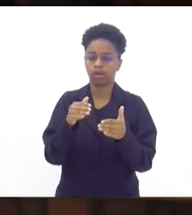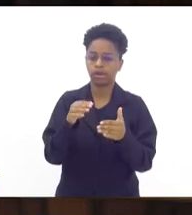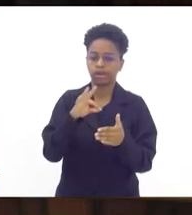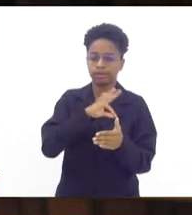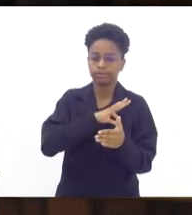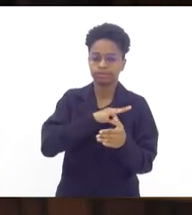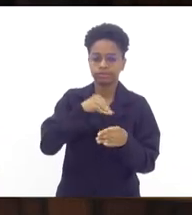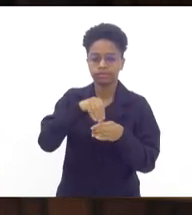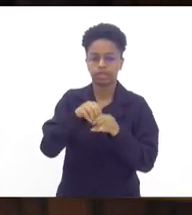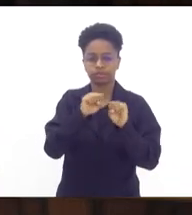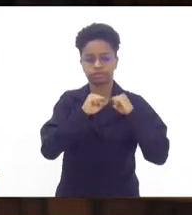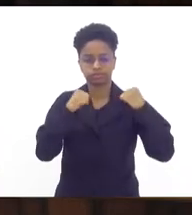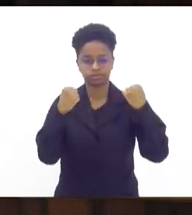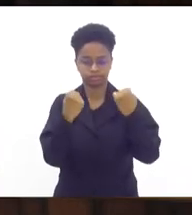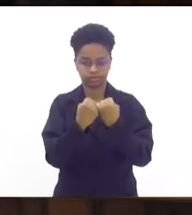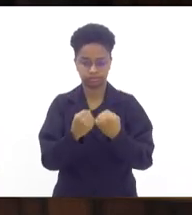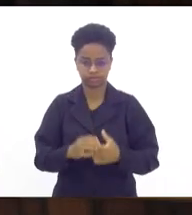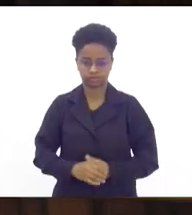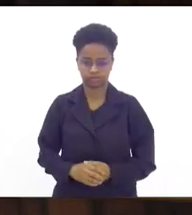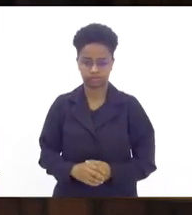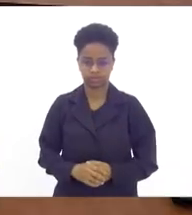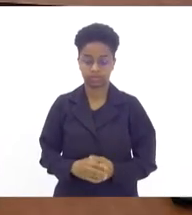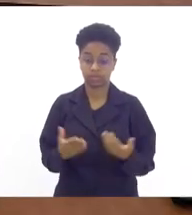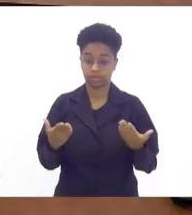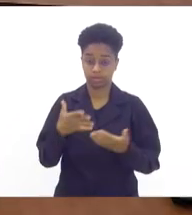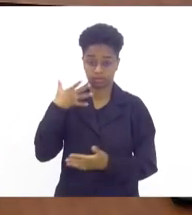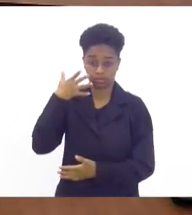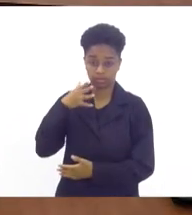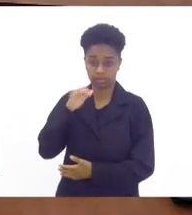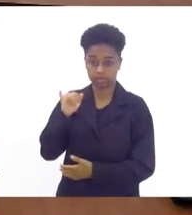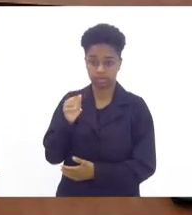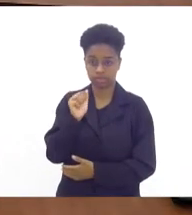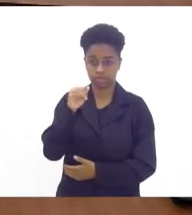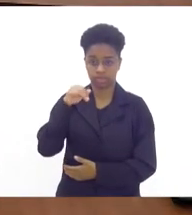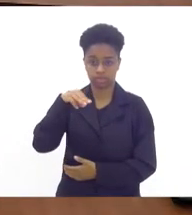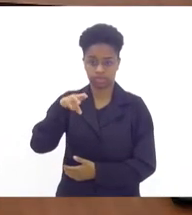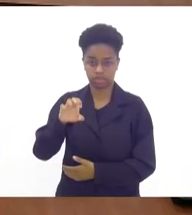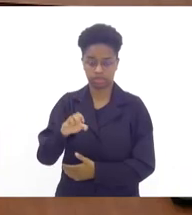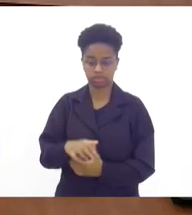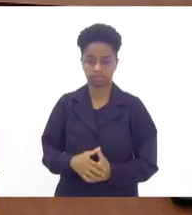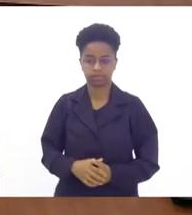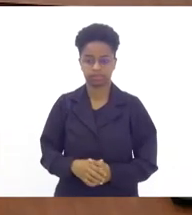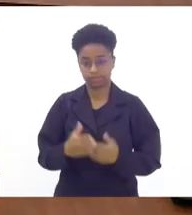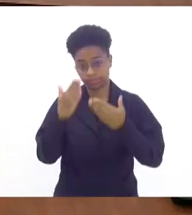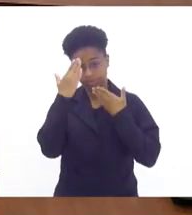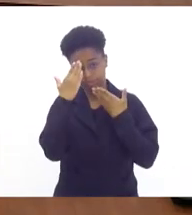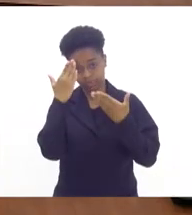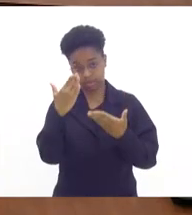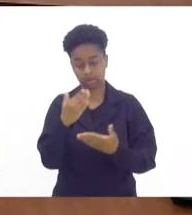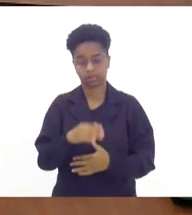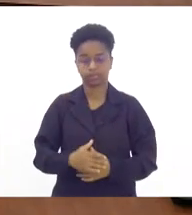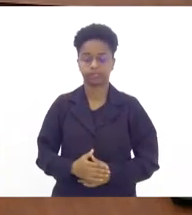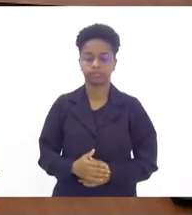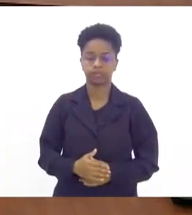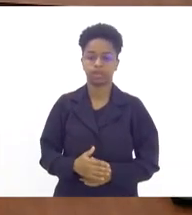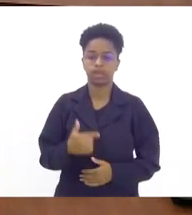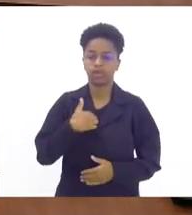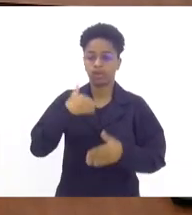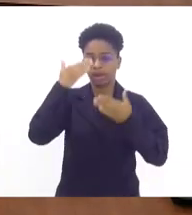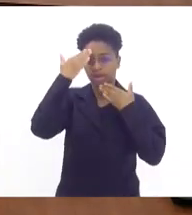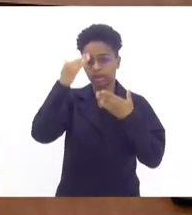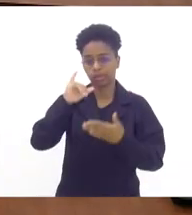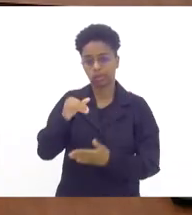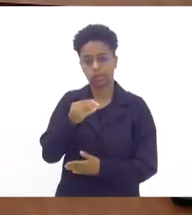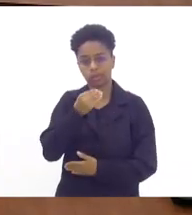nos estádio de futebol com a palavra seu Jaime Muito obrigado agradecer a oportunidade